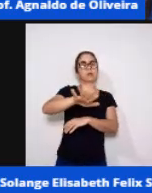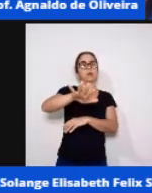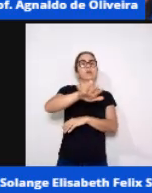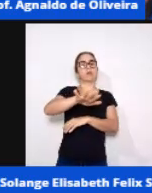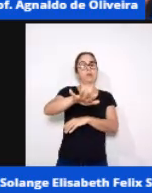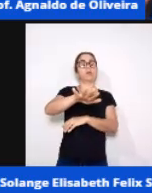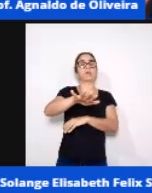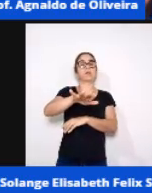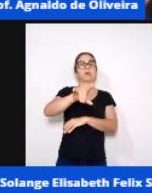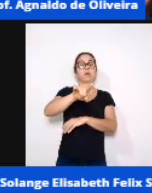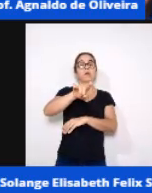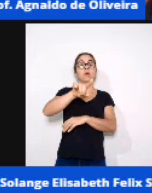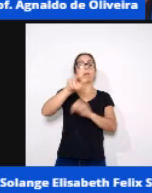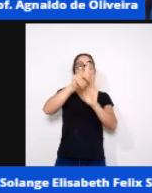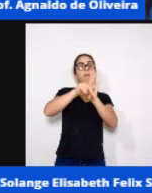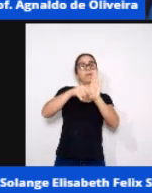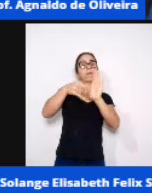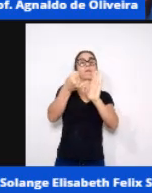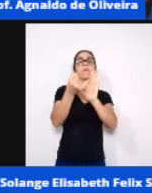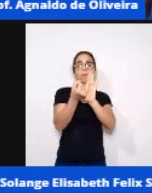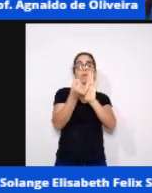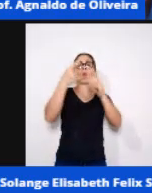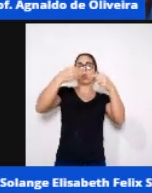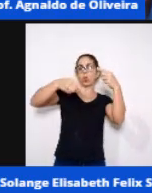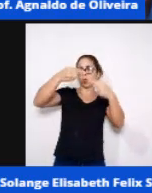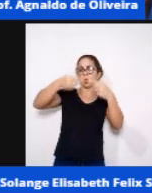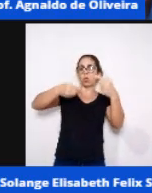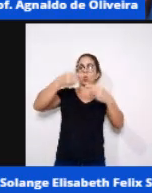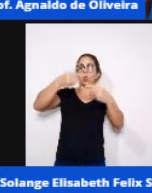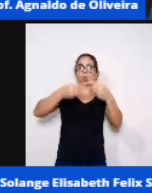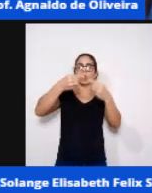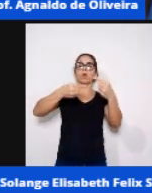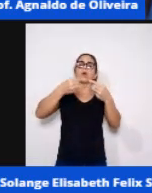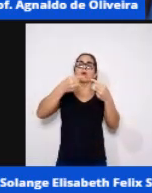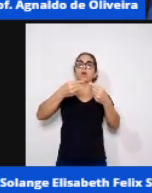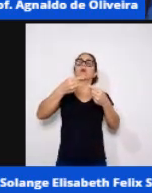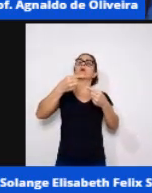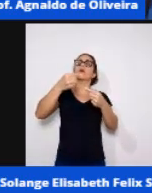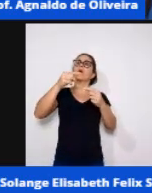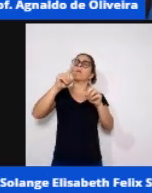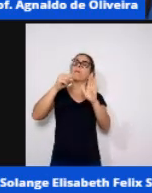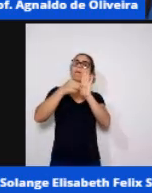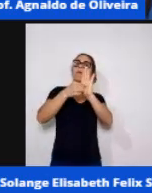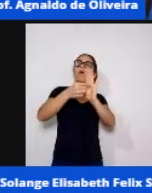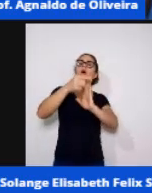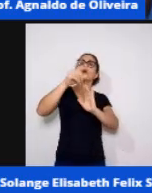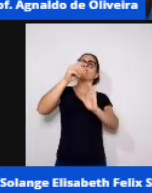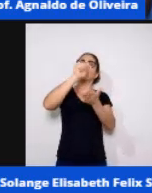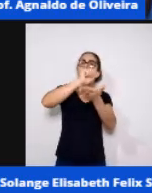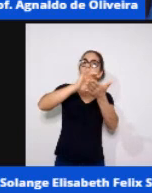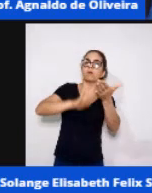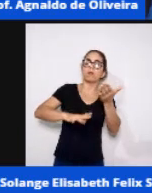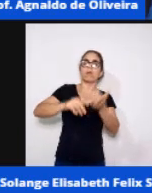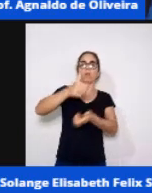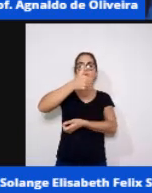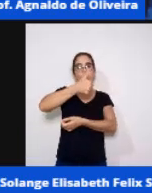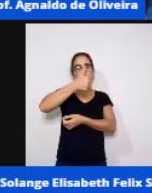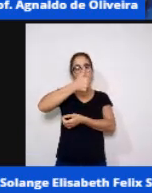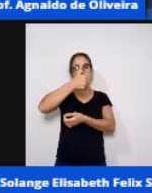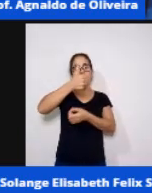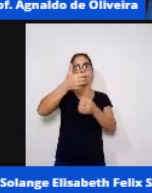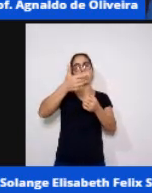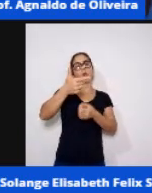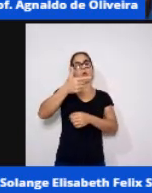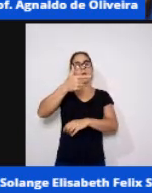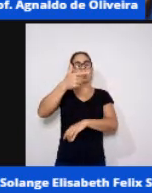esse plano de aula que nós estamos discutindo, que trata da atividade 1 do caderno base 2 do 9º ano. Veja,